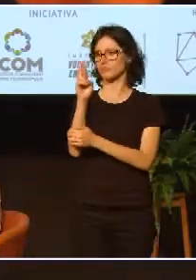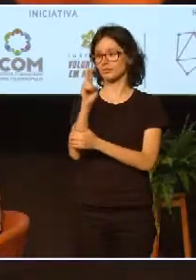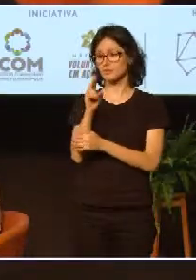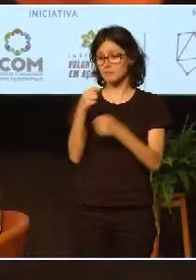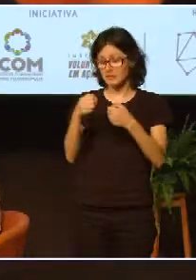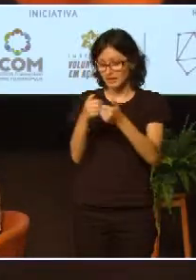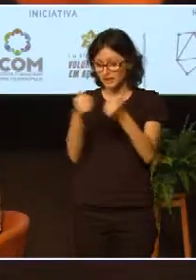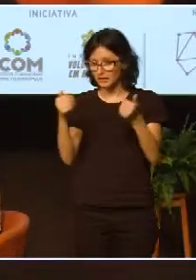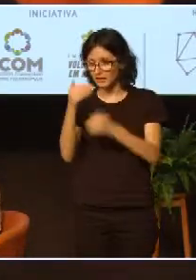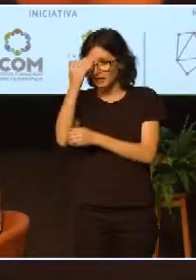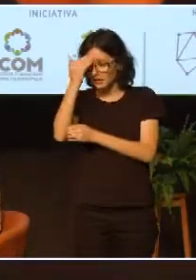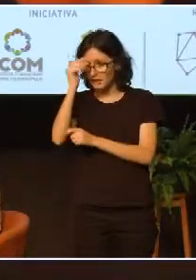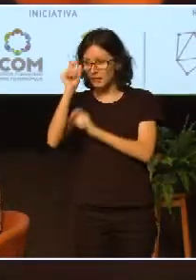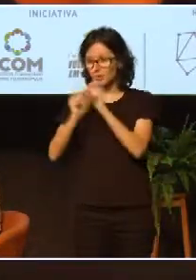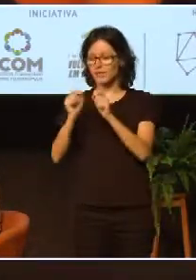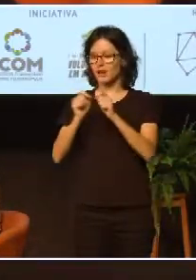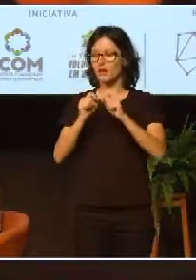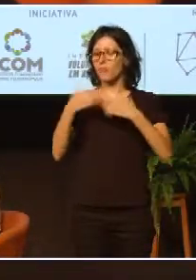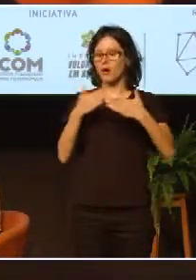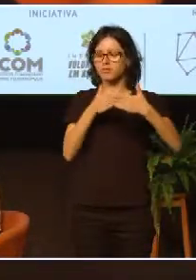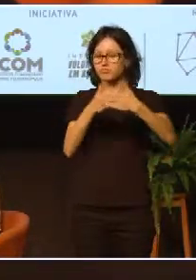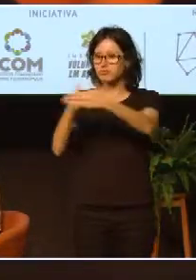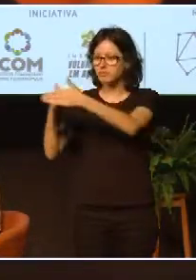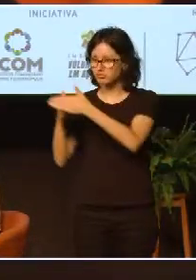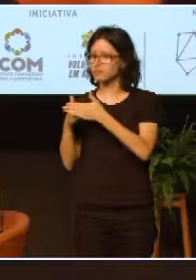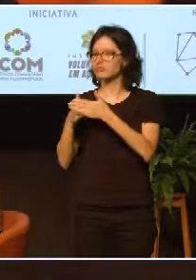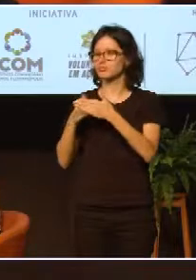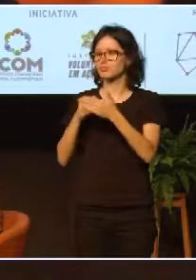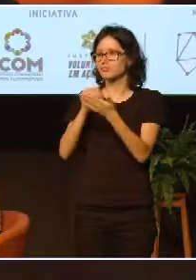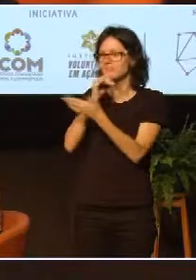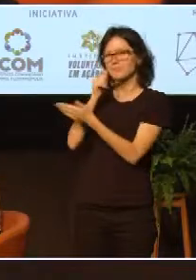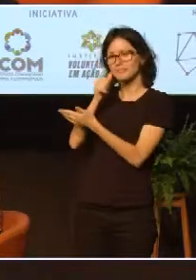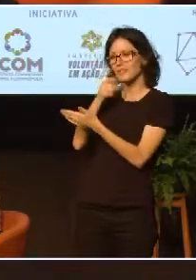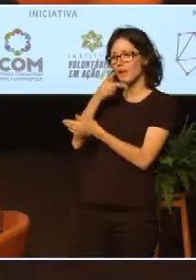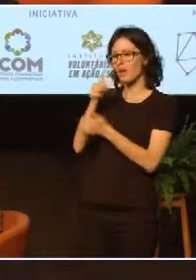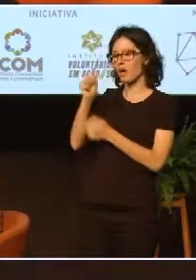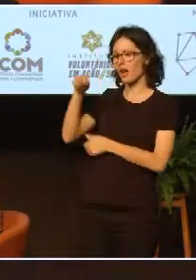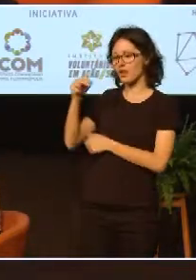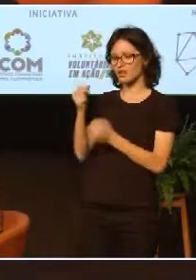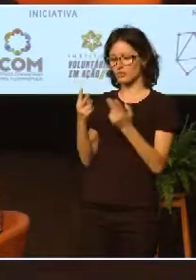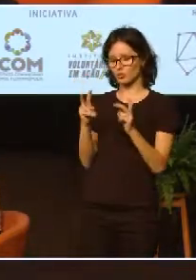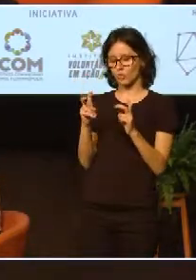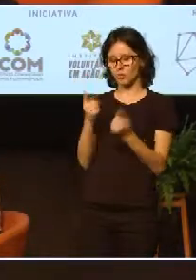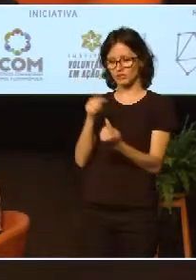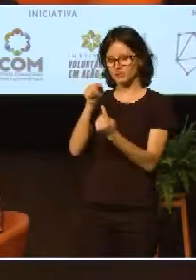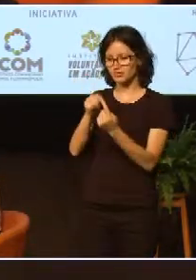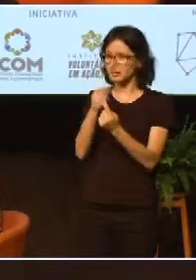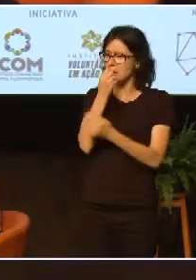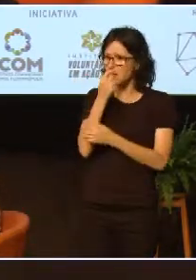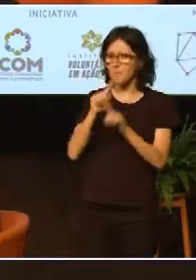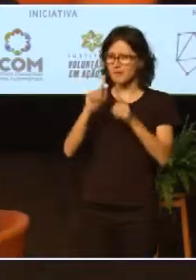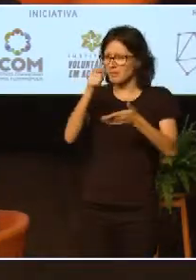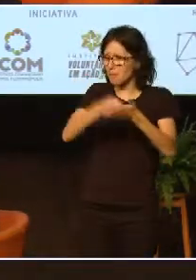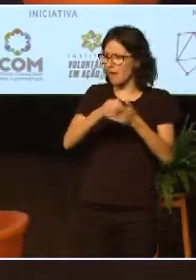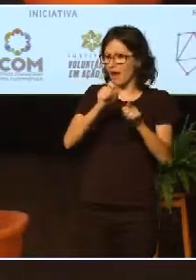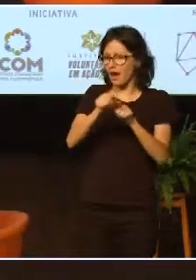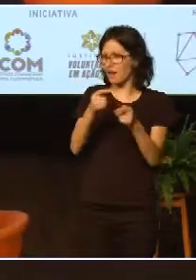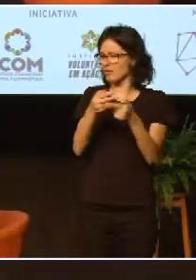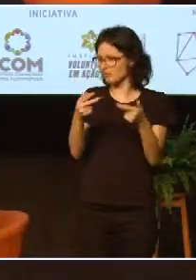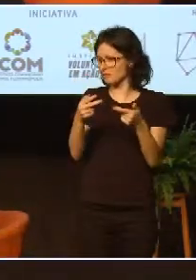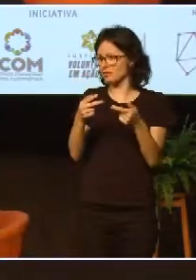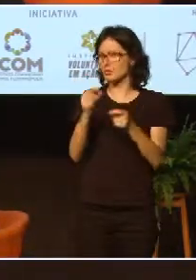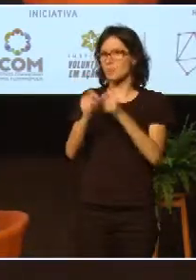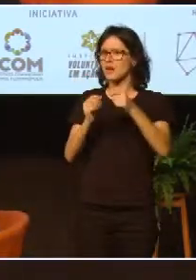segunda coisa é entender os limites do ativismo. Quando a Ana fala assim, do propósito, ele é muito bom, mas ele não paga as contas, qual é o limite desse